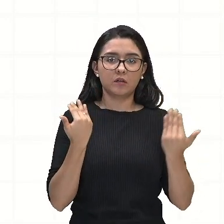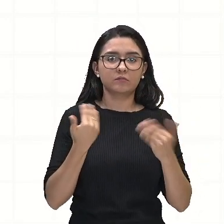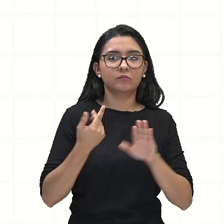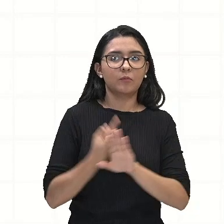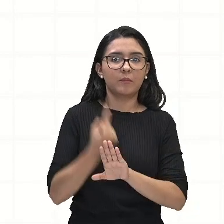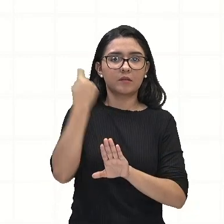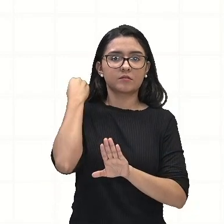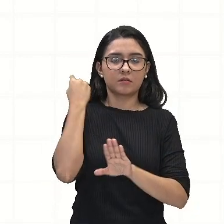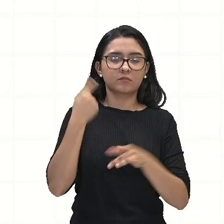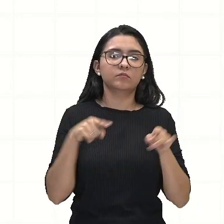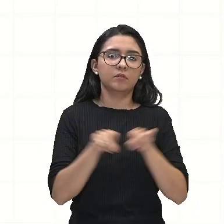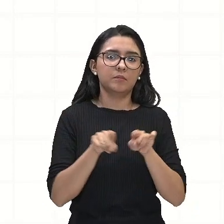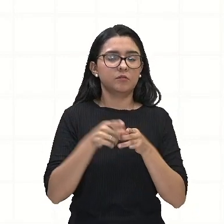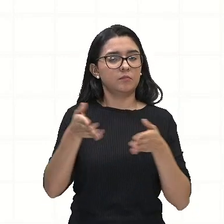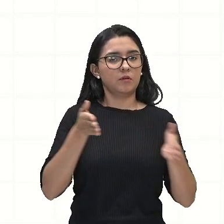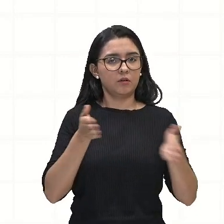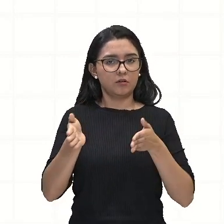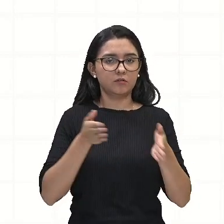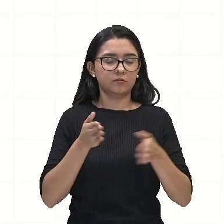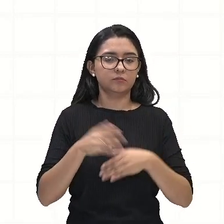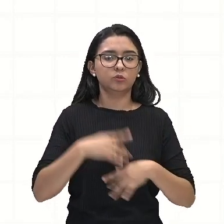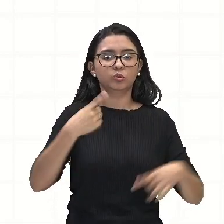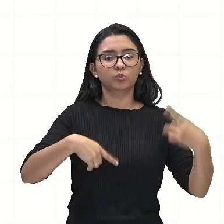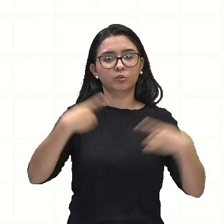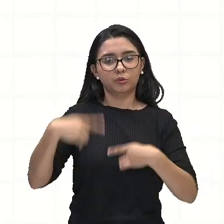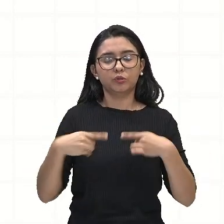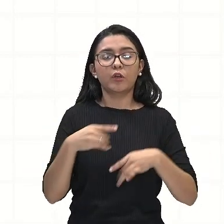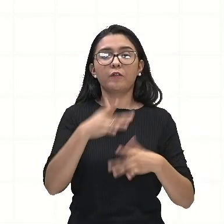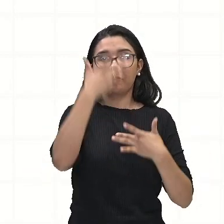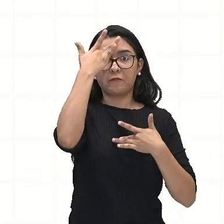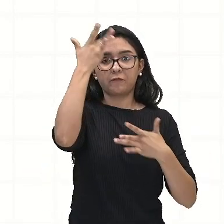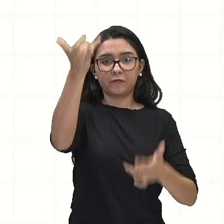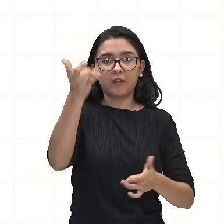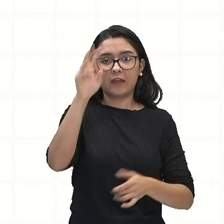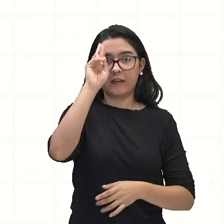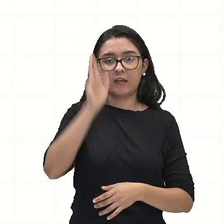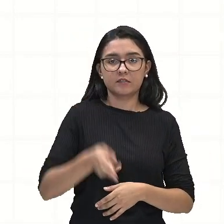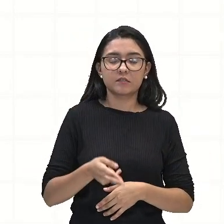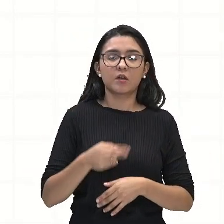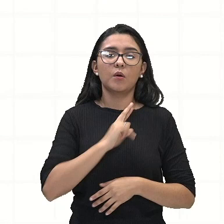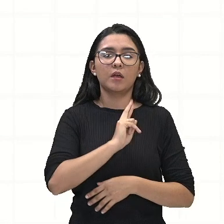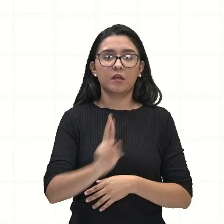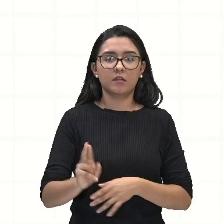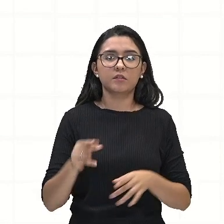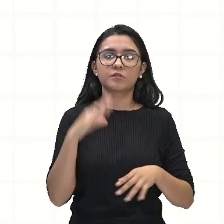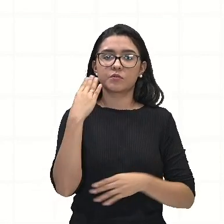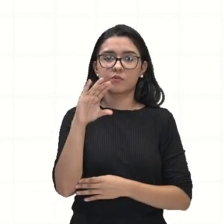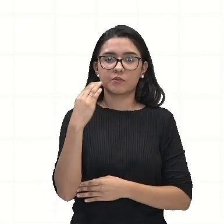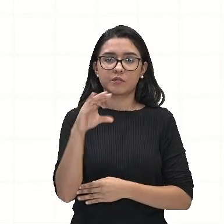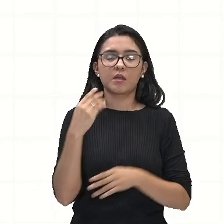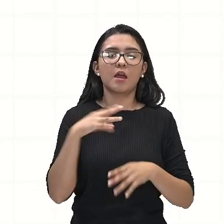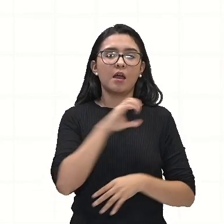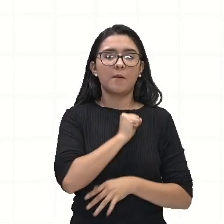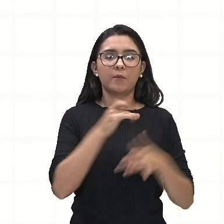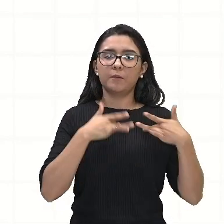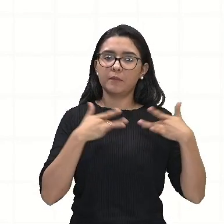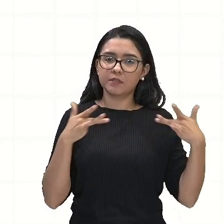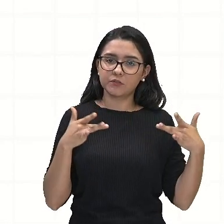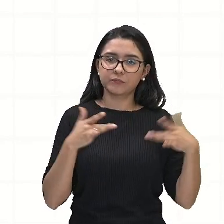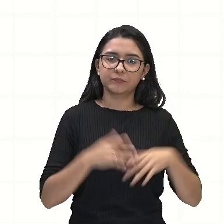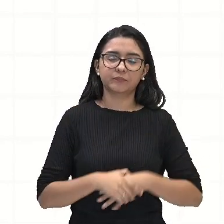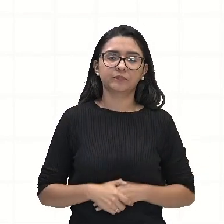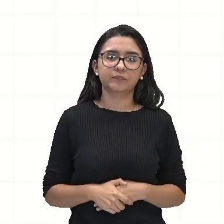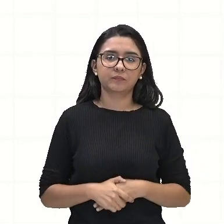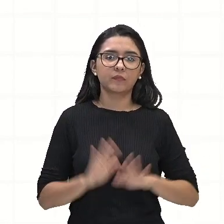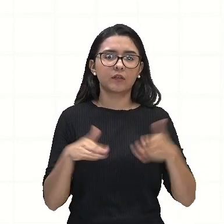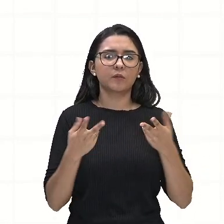passado ou de sua época, discutindo fé e razão, religião e ciência, amor e paixões.